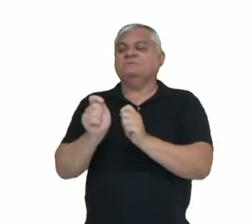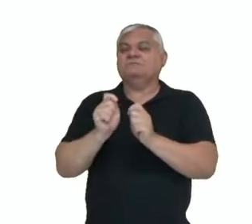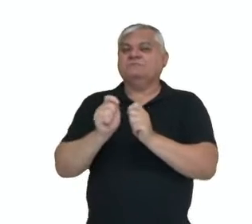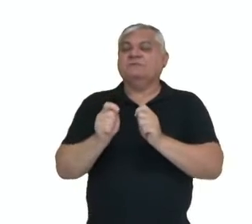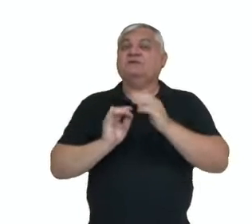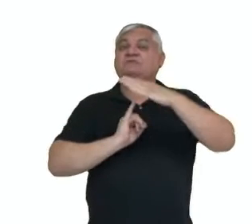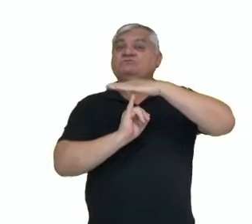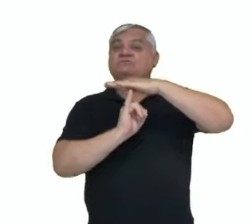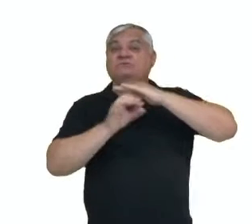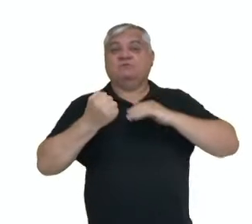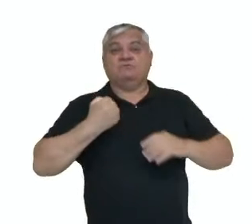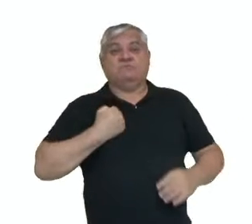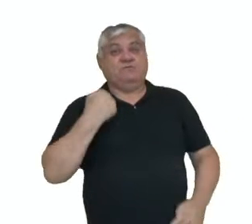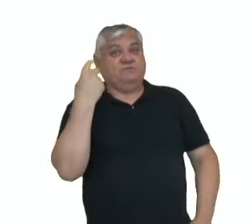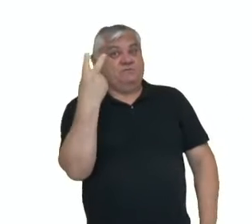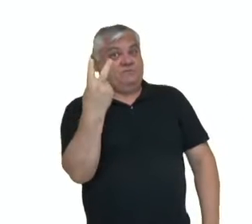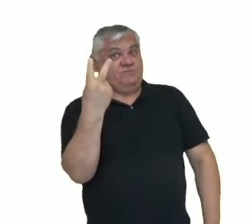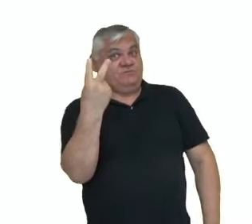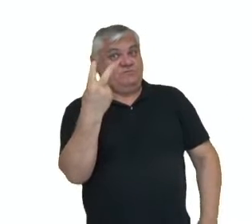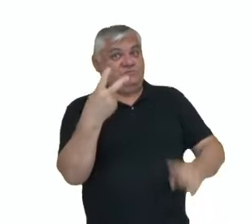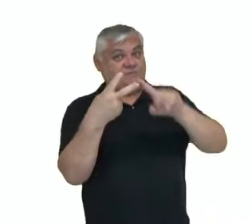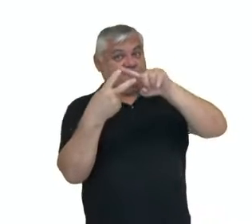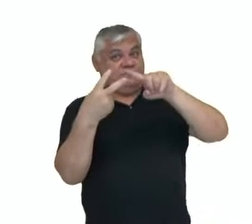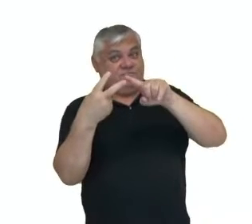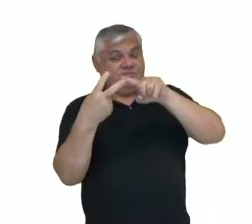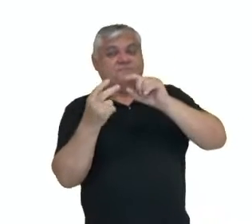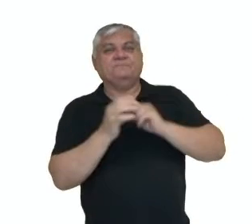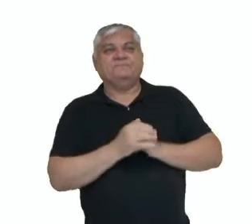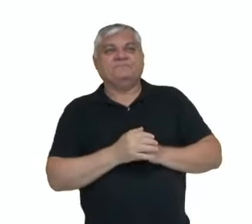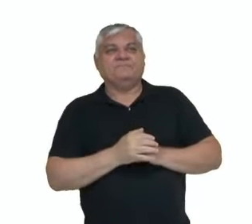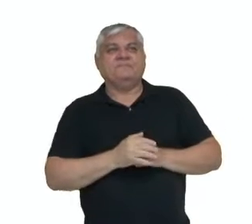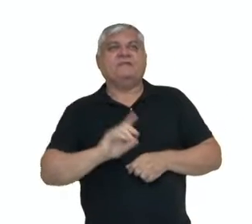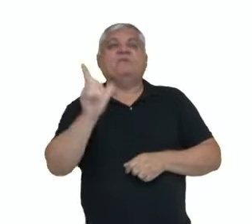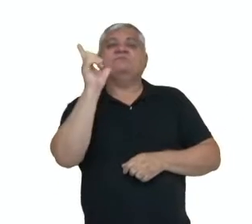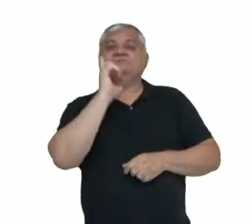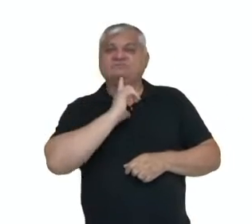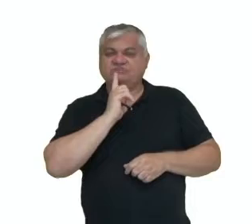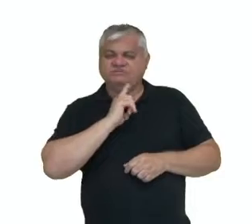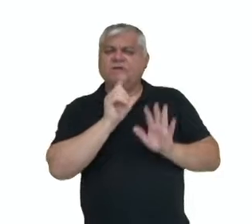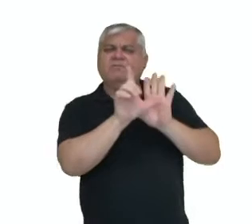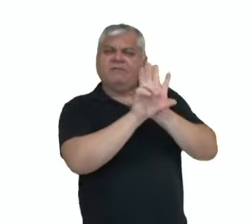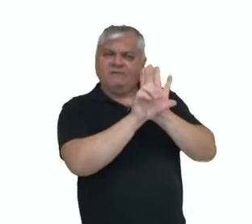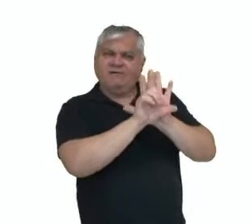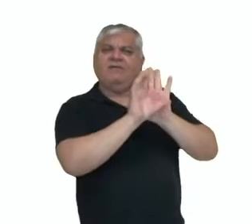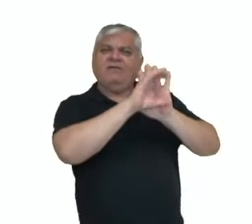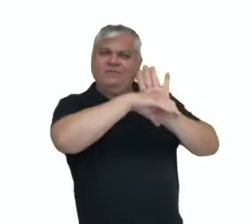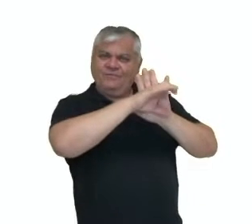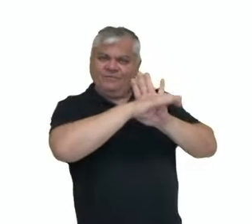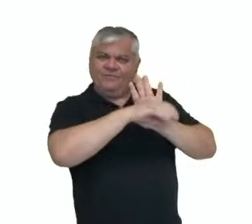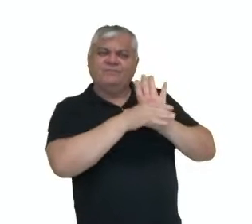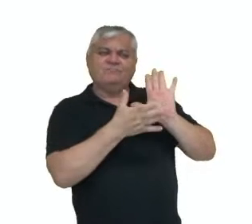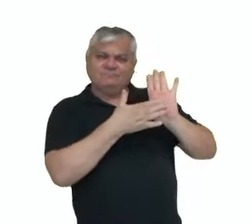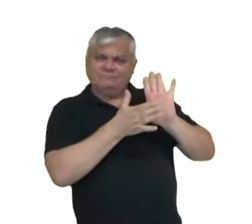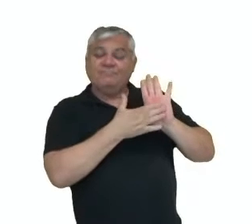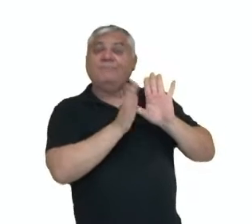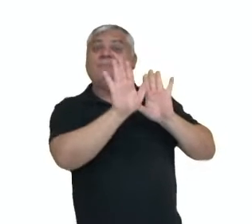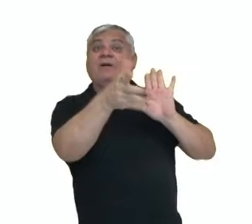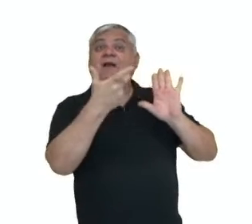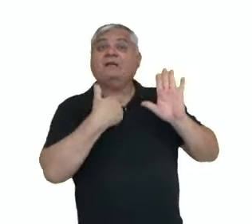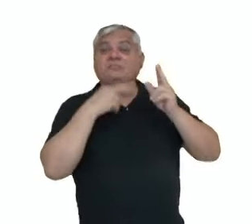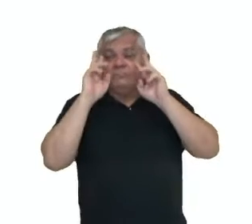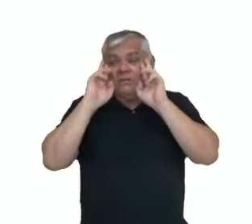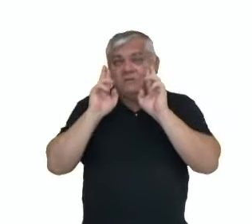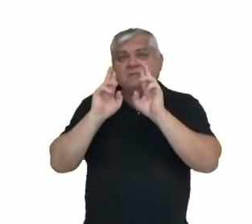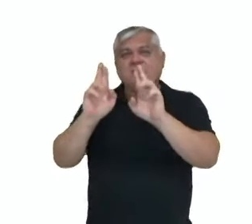2. Tá? Então, só 2 eram permitidos. Havia uma Constituição, porém, essa Constituição não respeitava devidamente